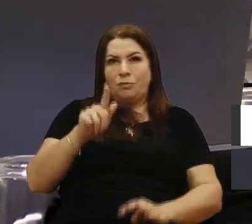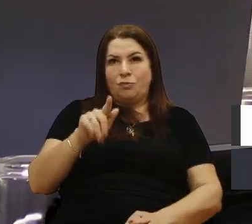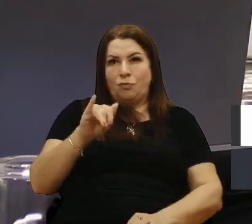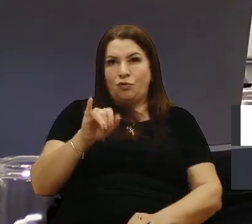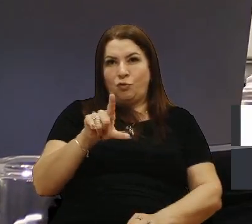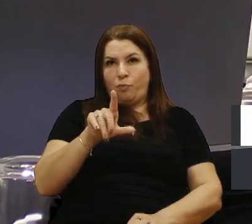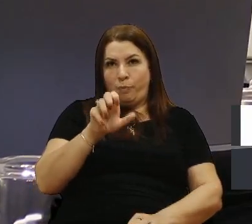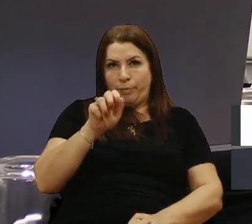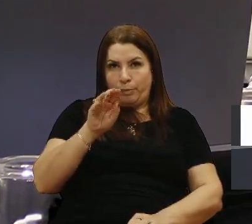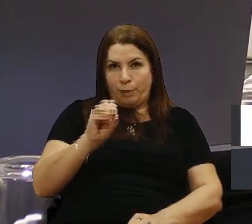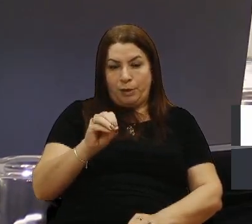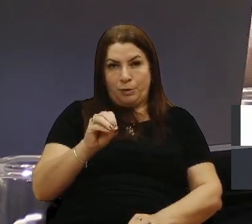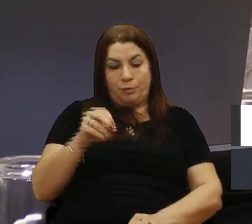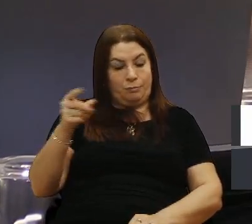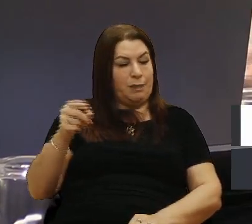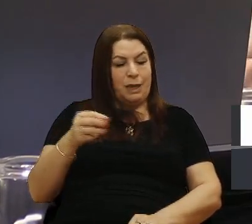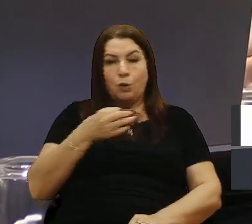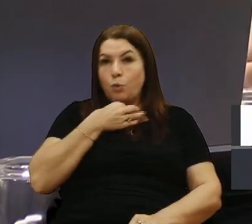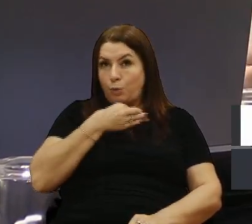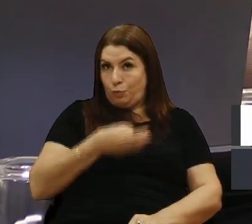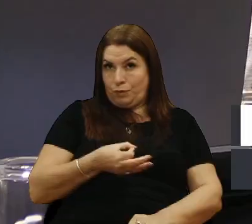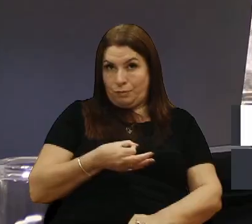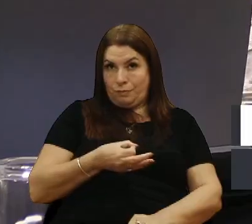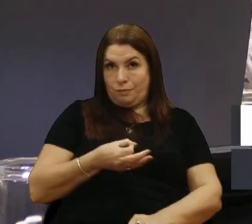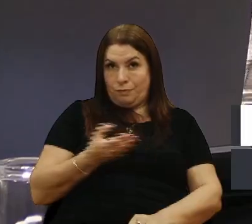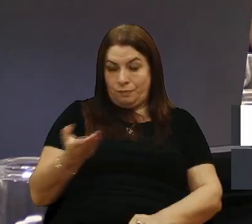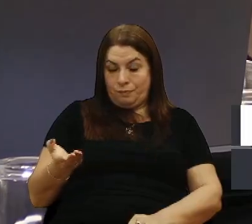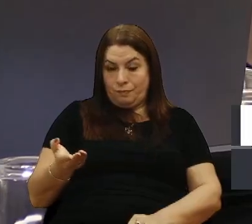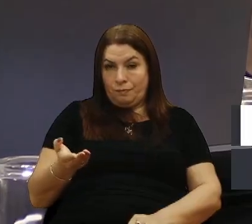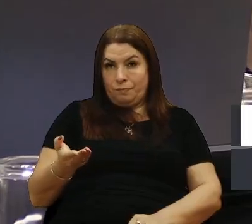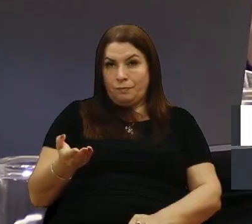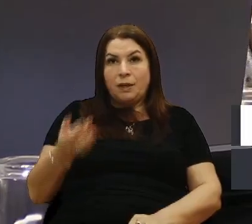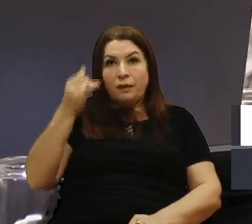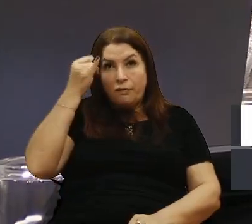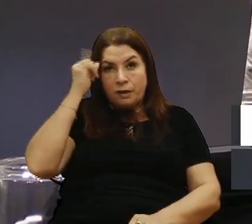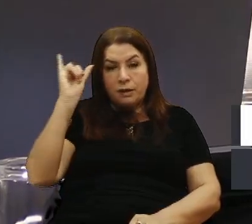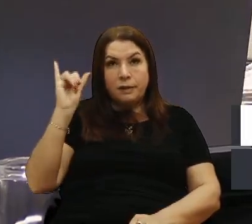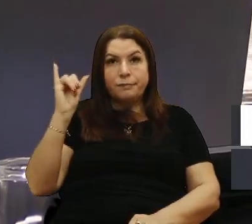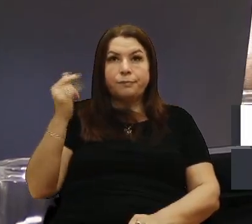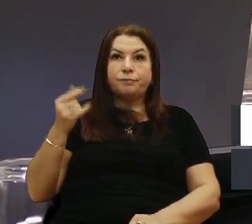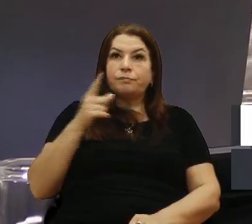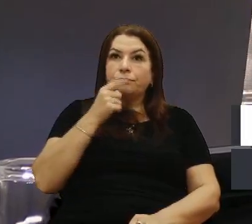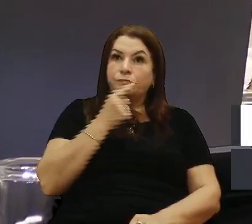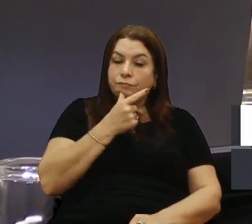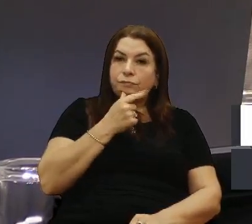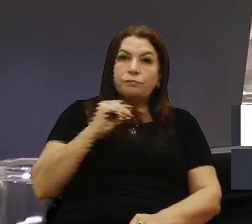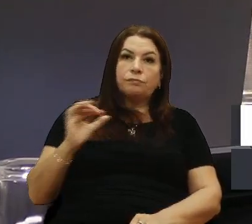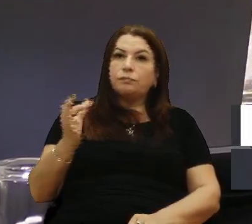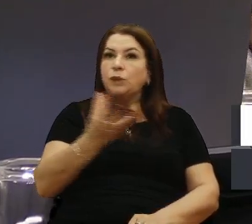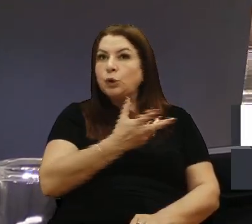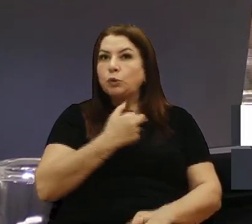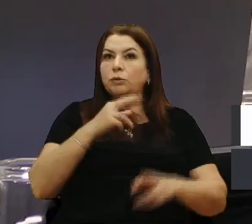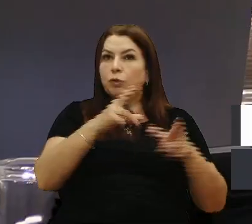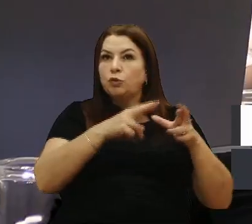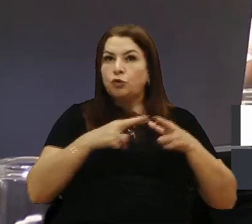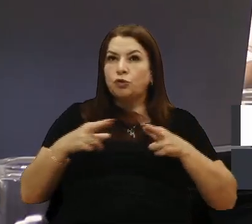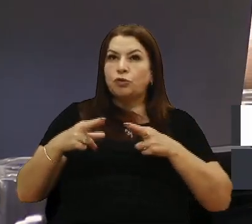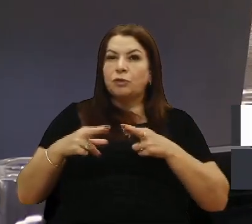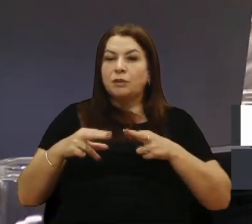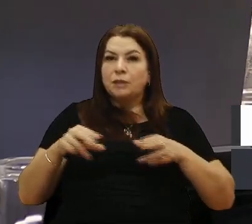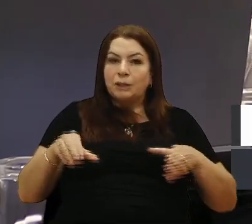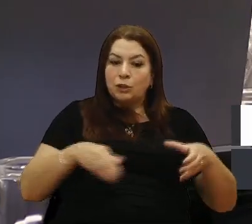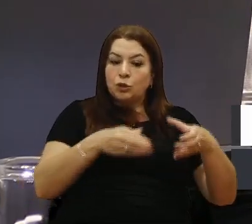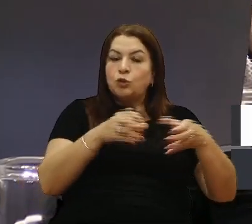Melete, era trágico. Trágico. Evitava que ligasse água em todas as regiões de zona de